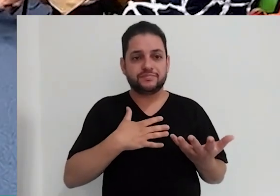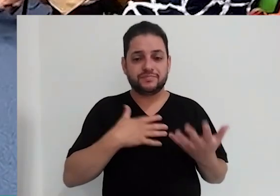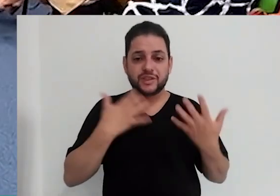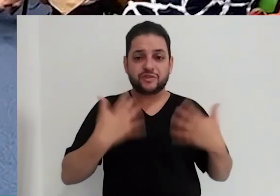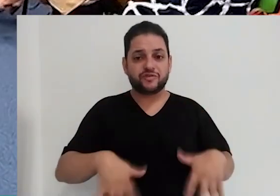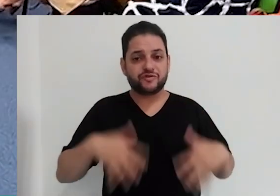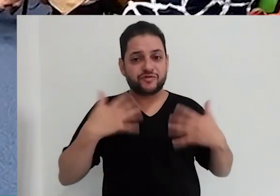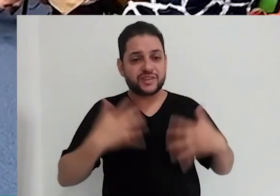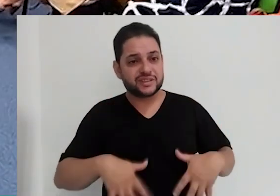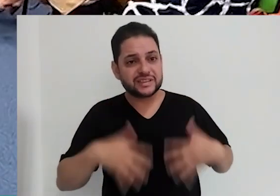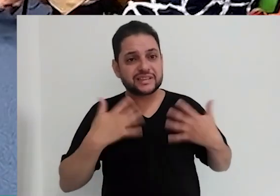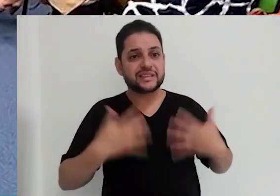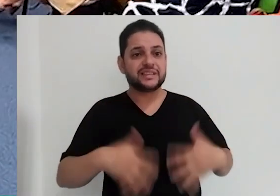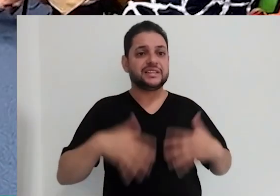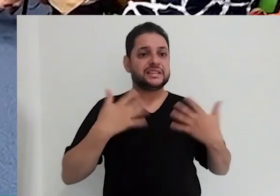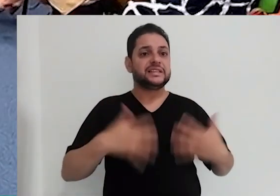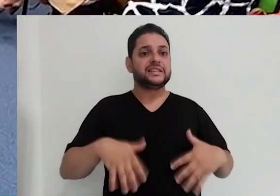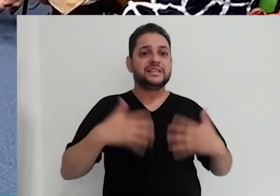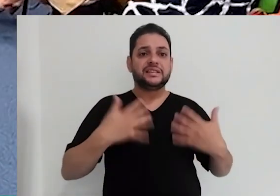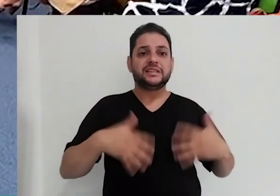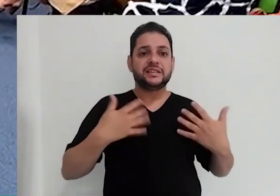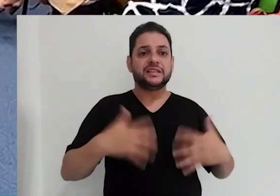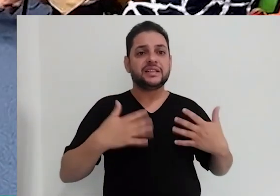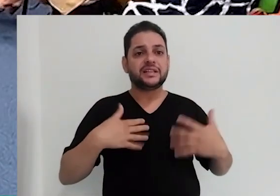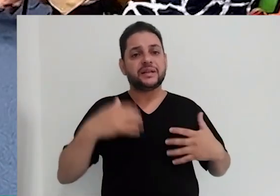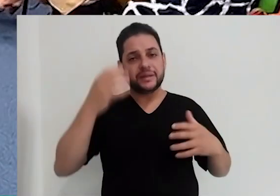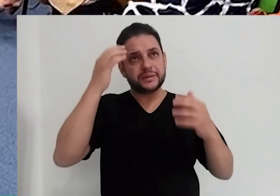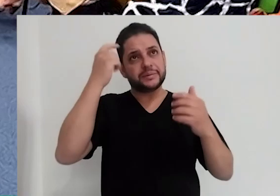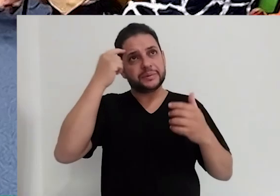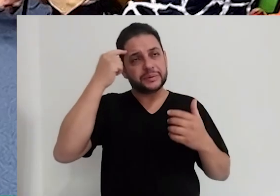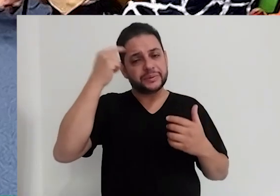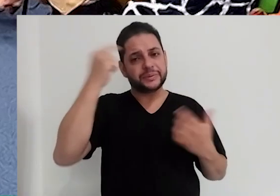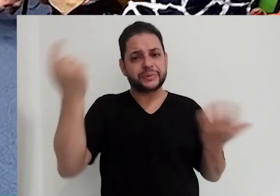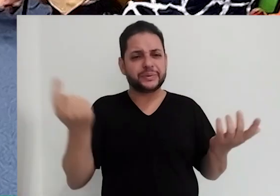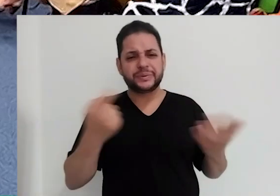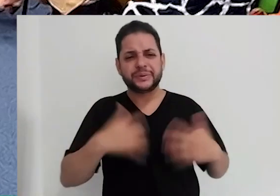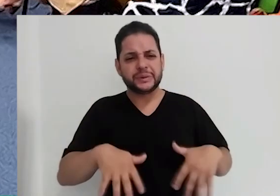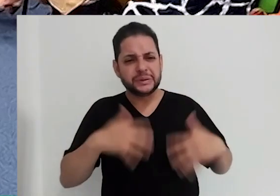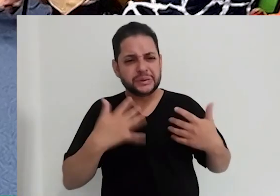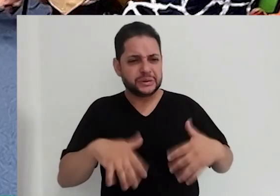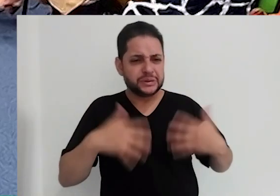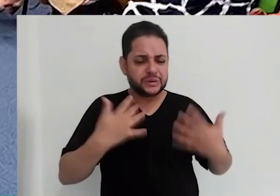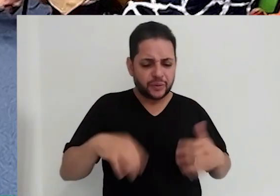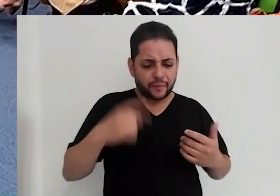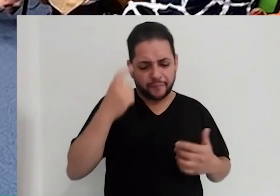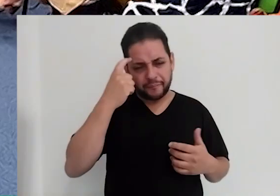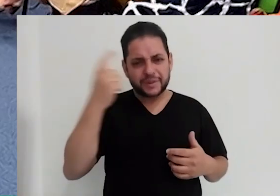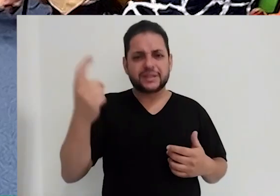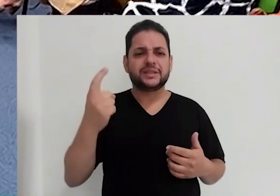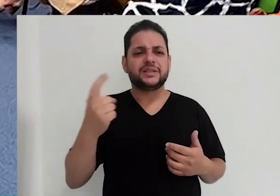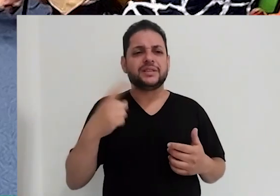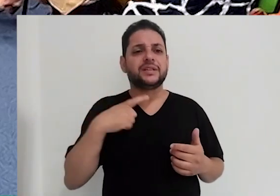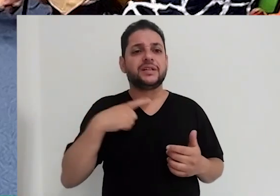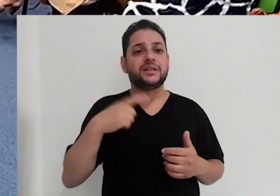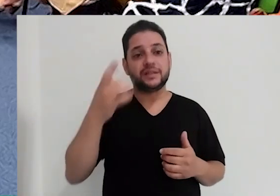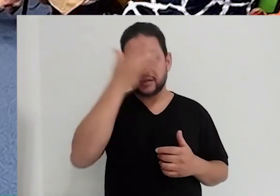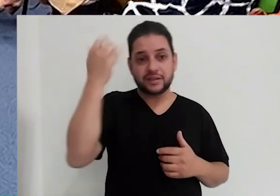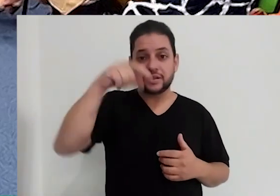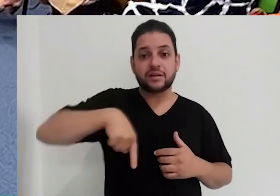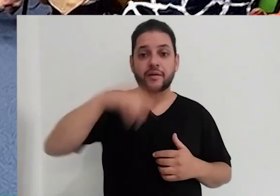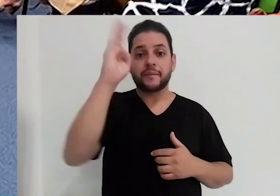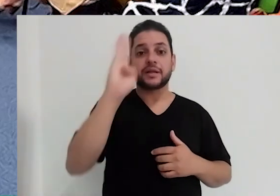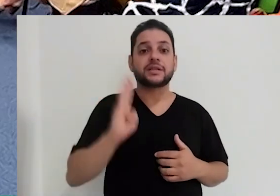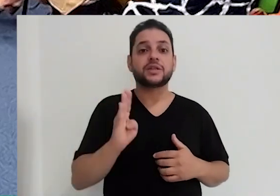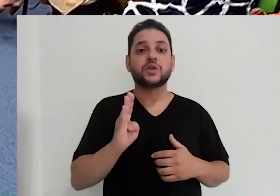bastante do do meu tempo e da minha cabeça porque porque quando a gente pensa paraas pessoas aqui no Brasil o que que é